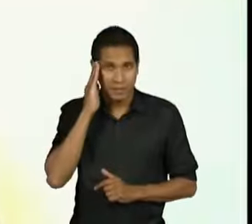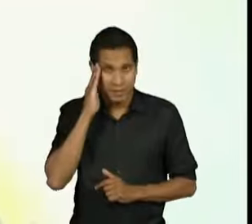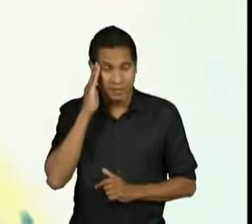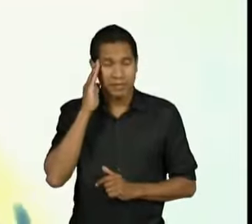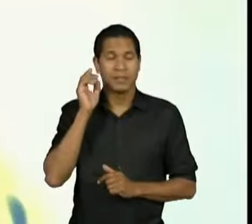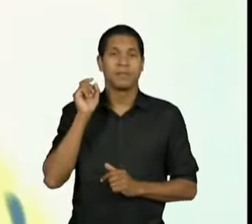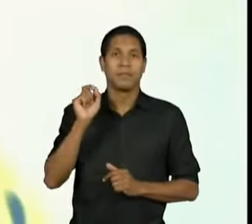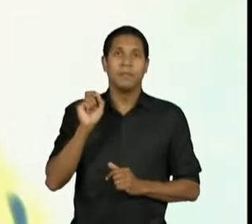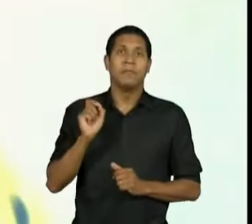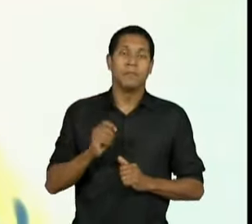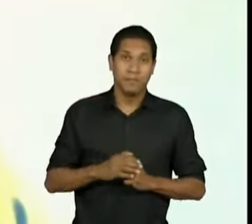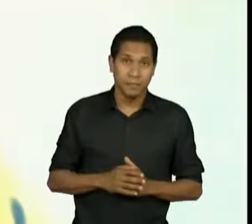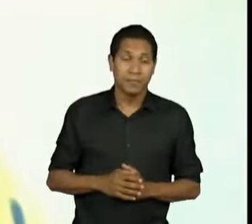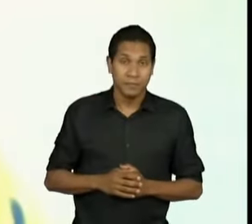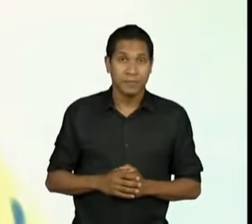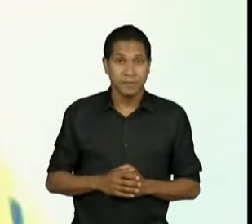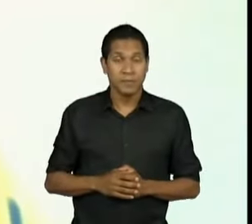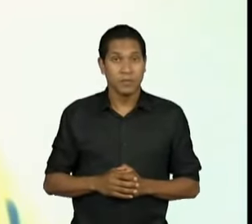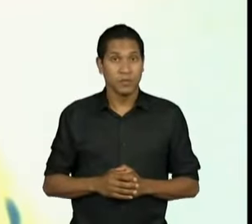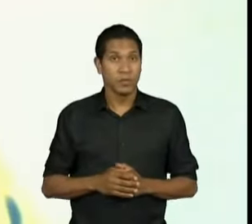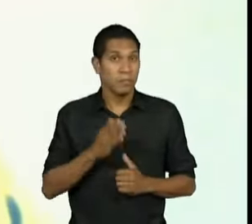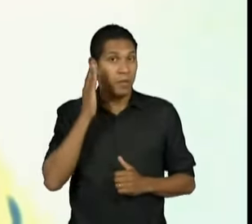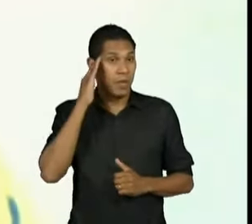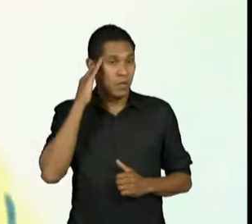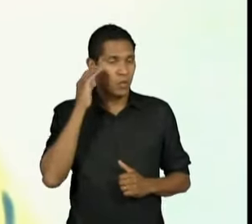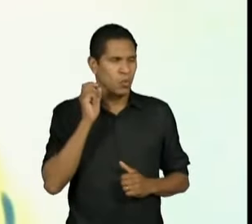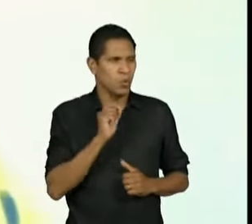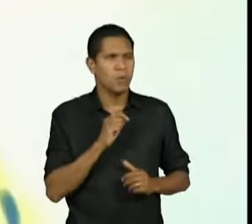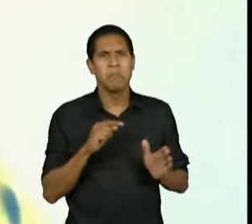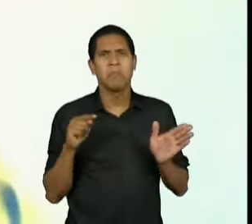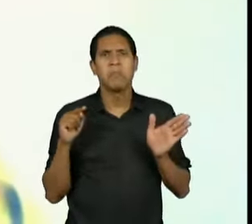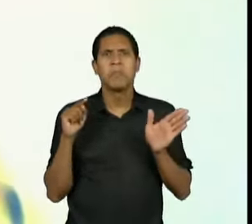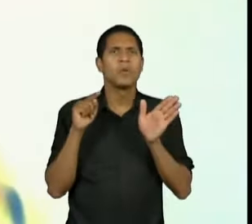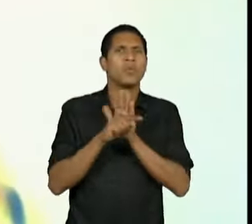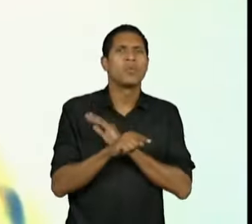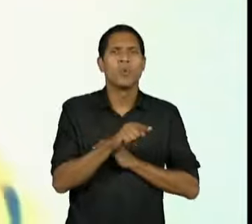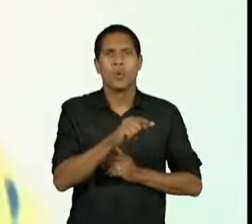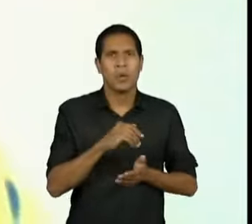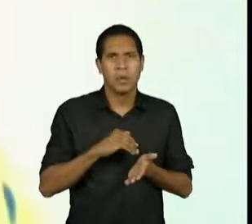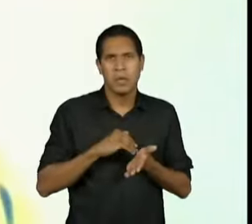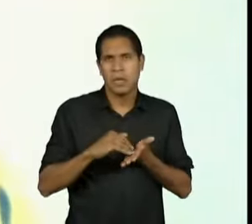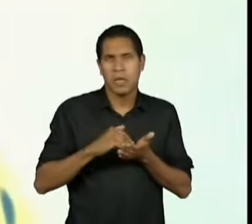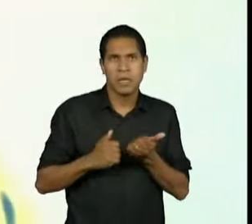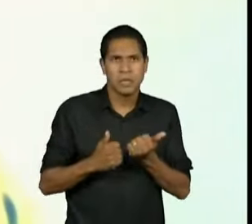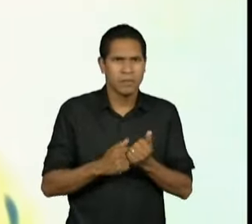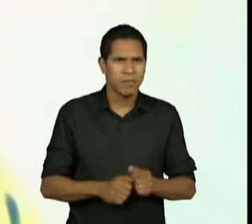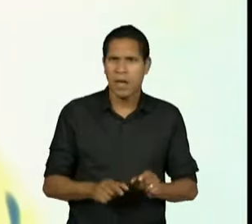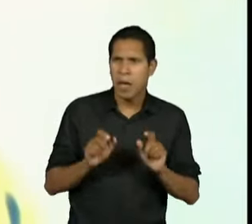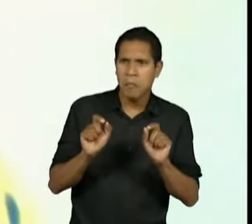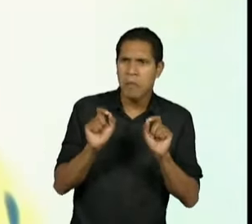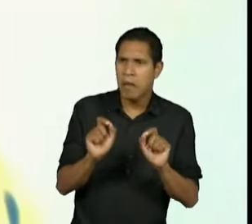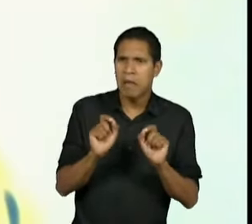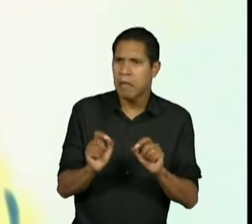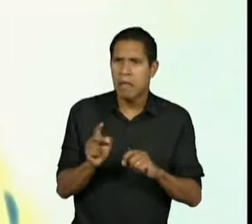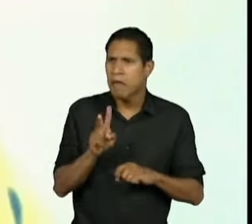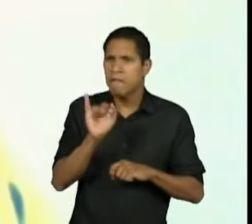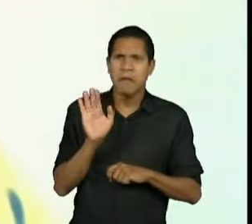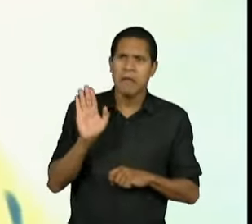outra pessoa acadêmica também, quando soube, perguntou à minha assessora, mas para que ela vai se